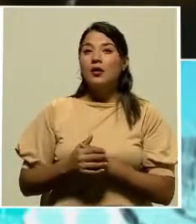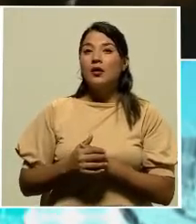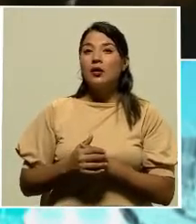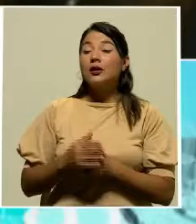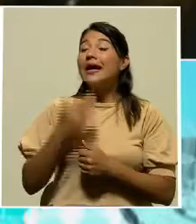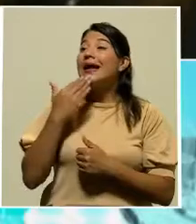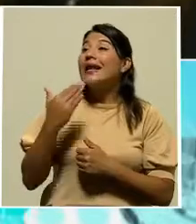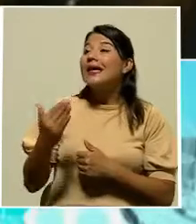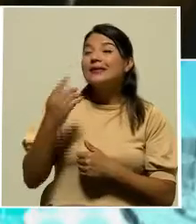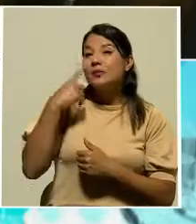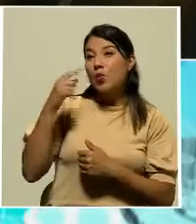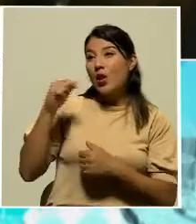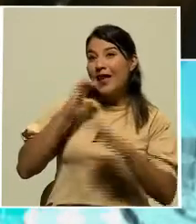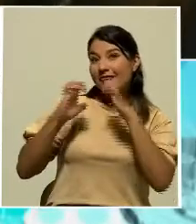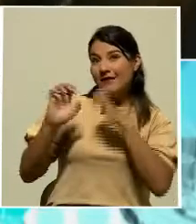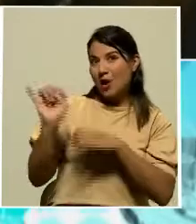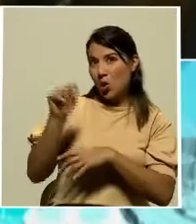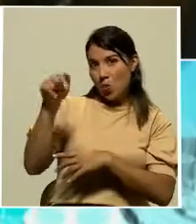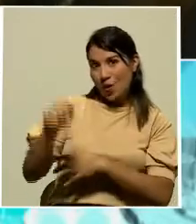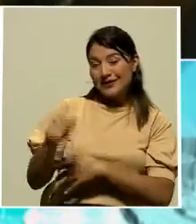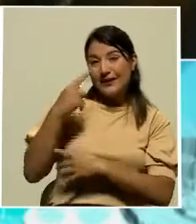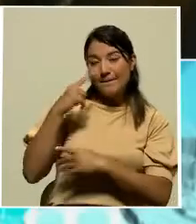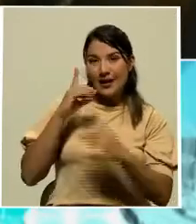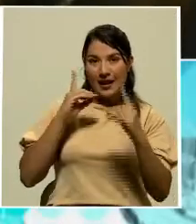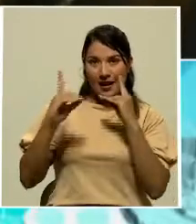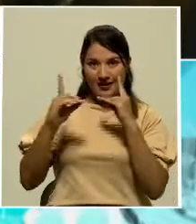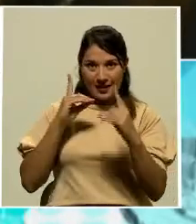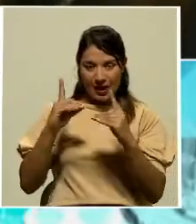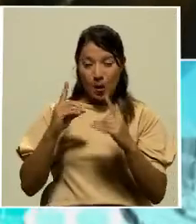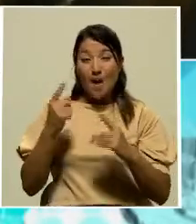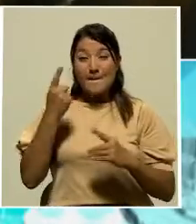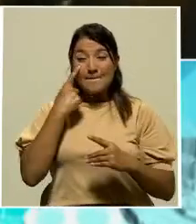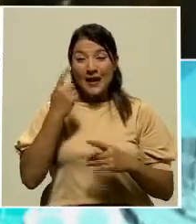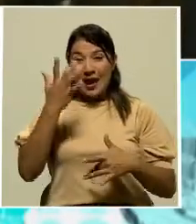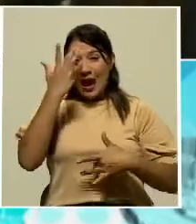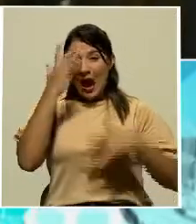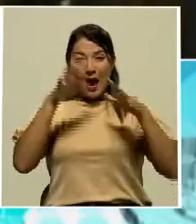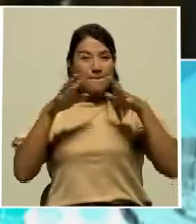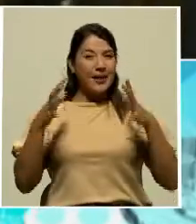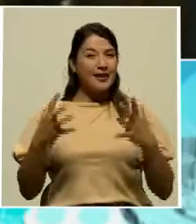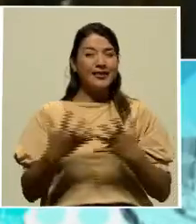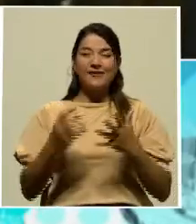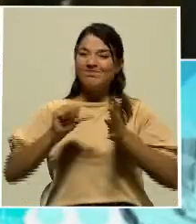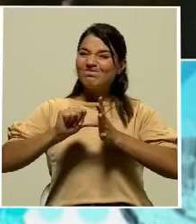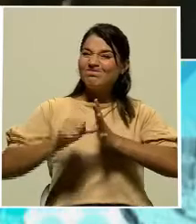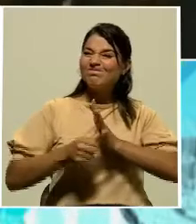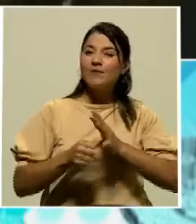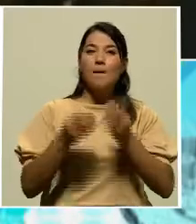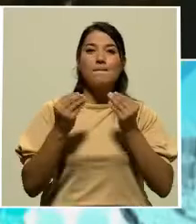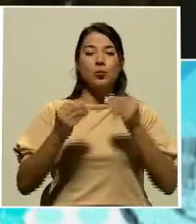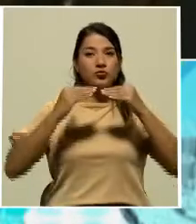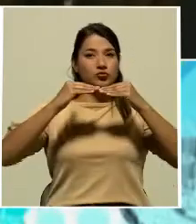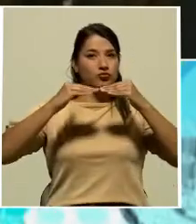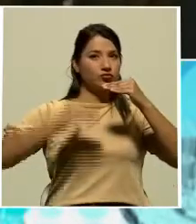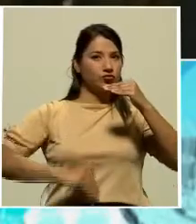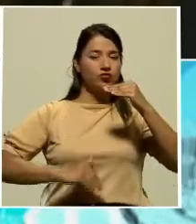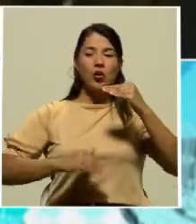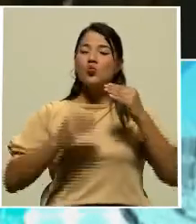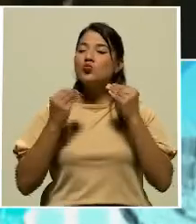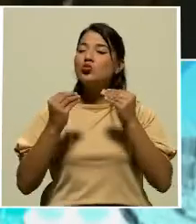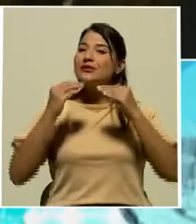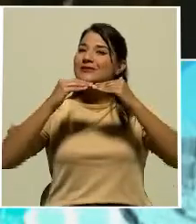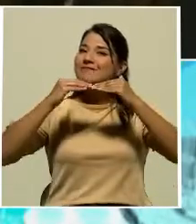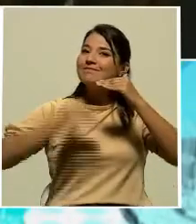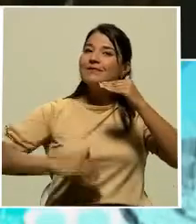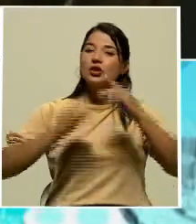o diálogo. Mira, a pandemia aumentou muitas desigualdades, inequidades sociais